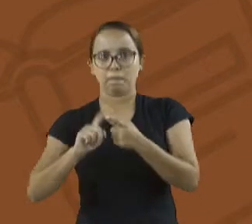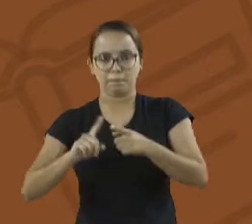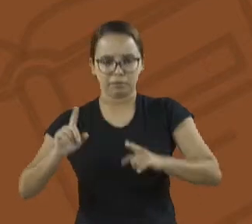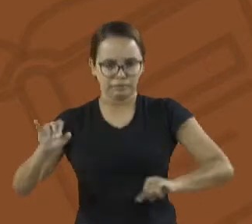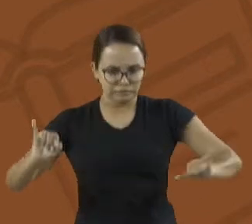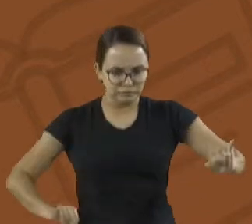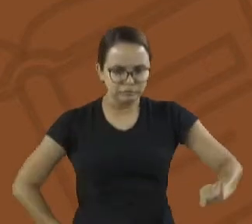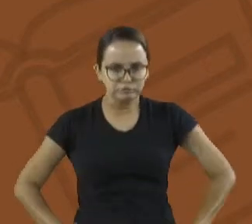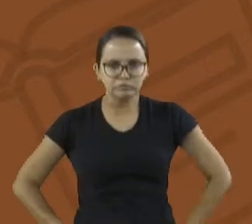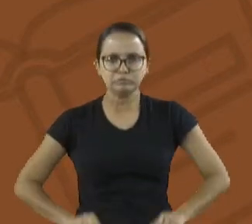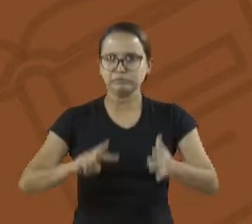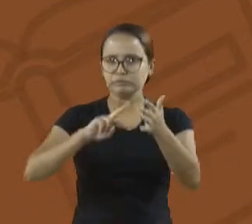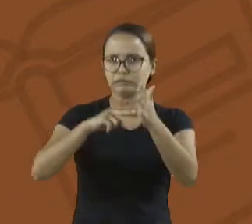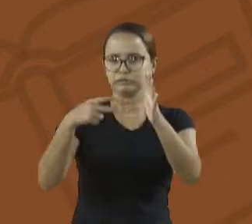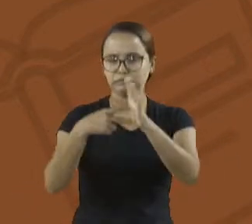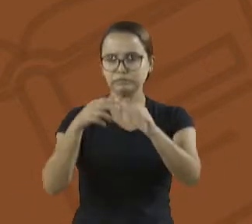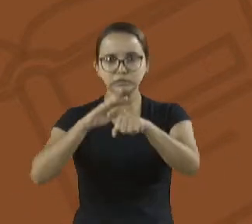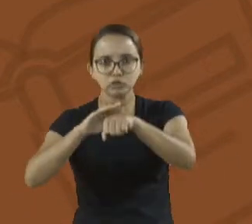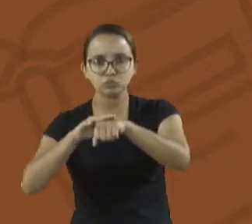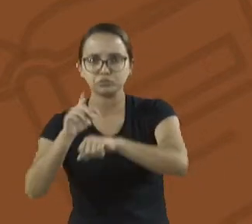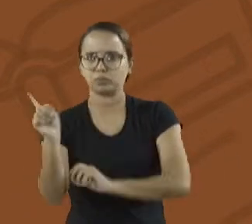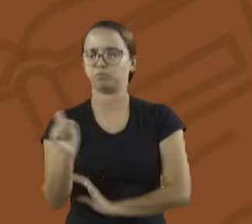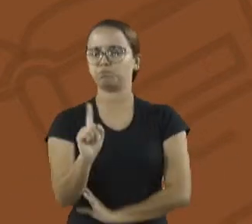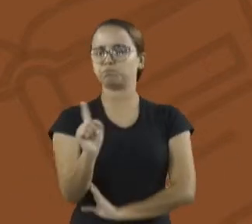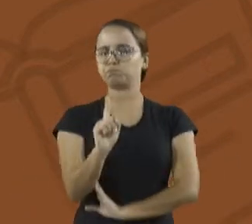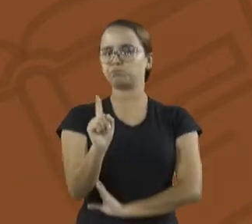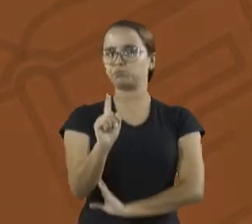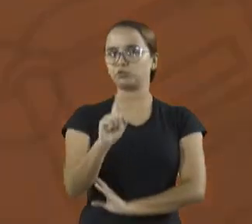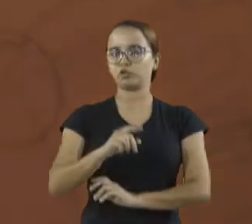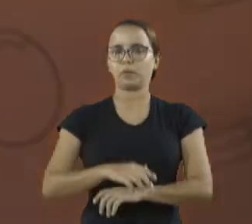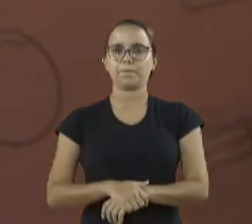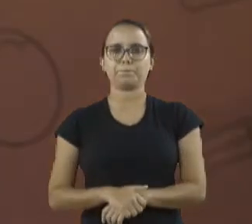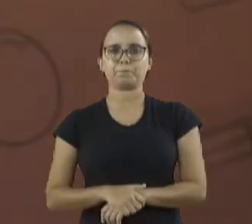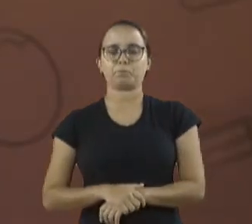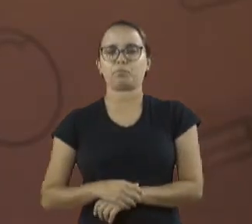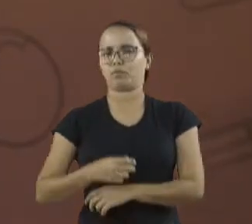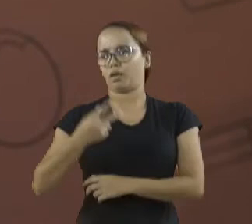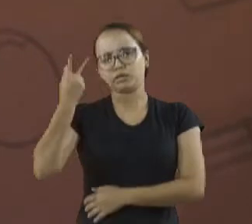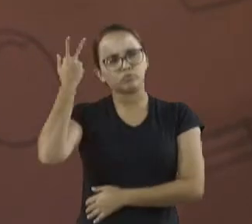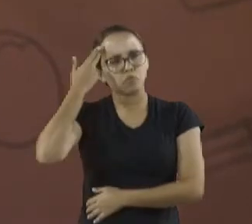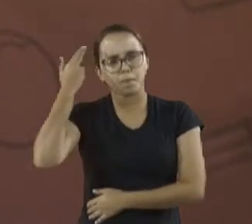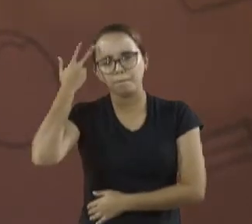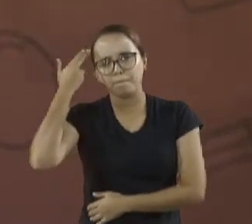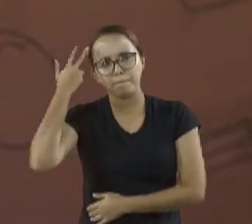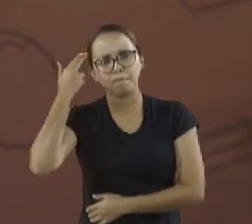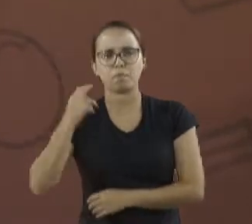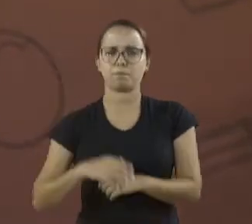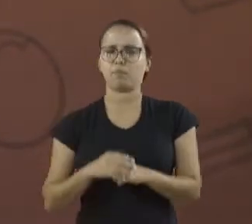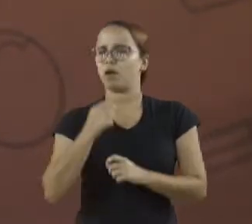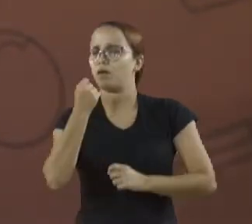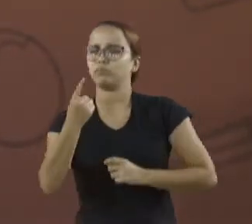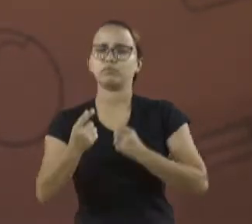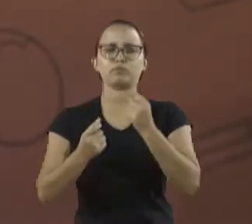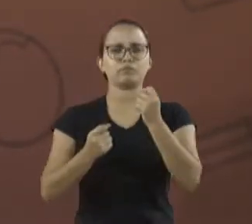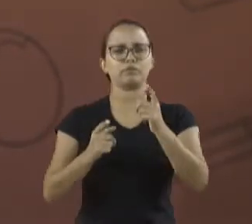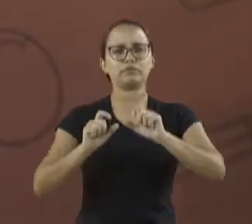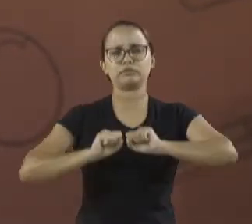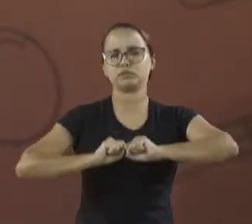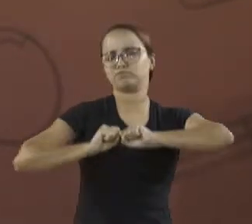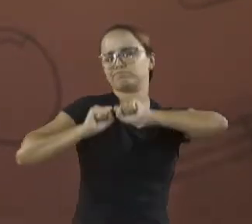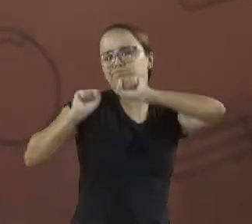adoecer. Da mesma forma como eu coloquei a vocês, é comum que um dia você acorde um pouco